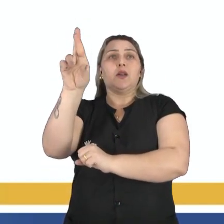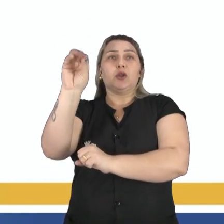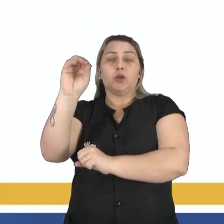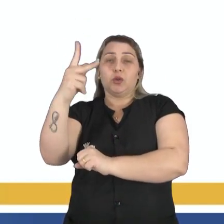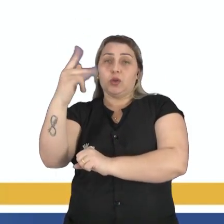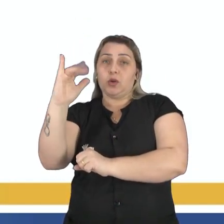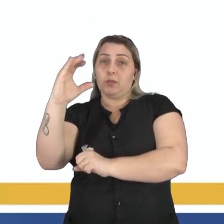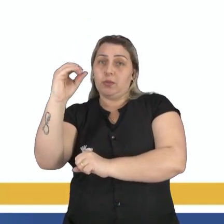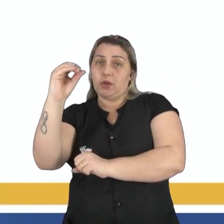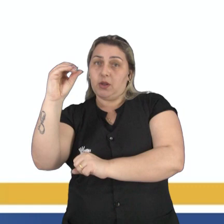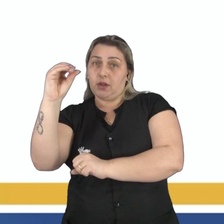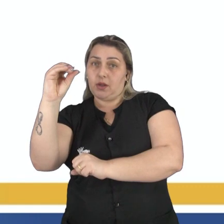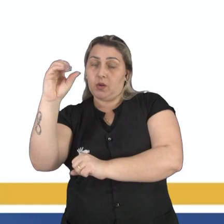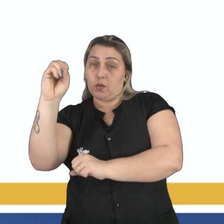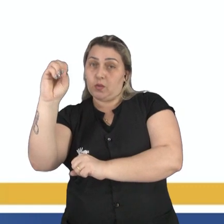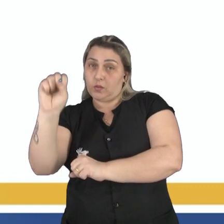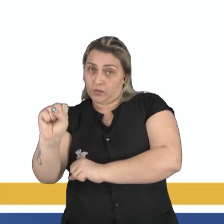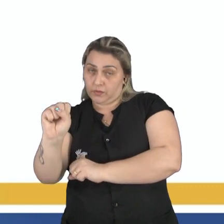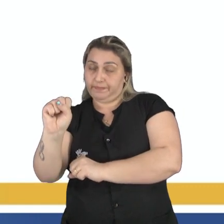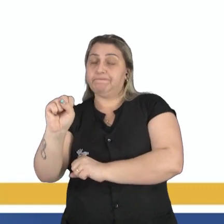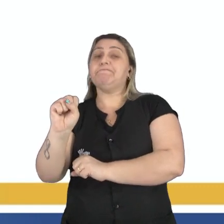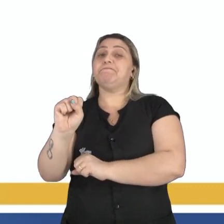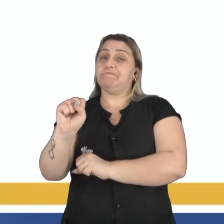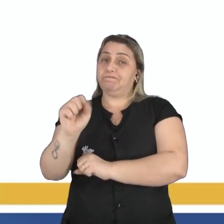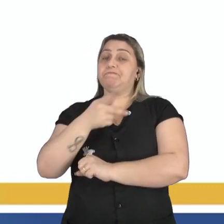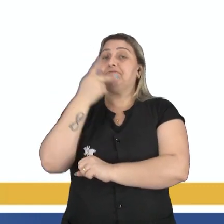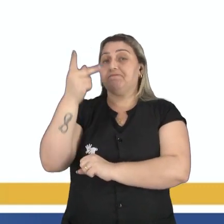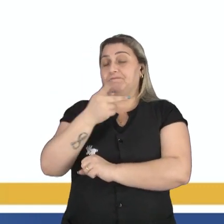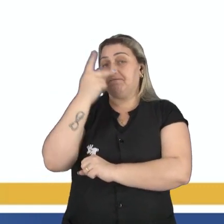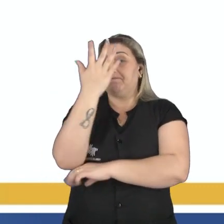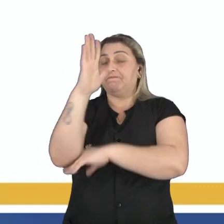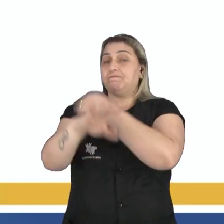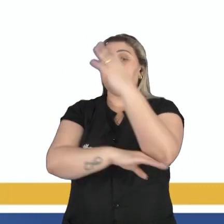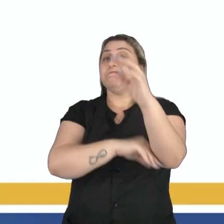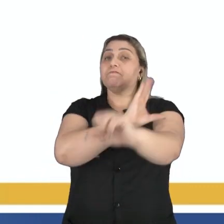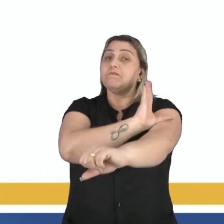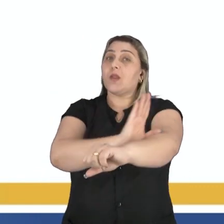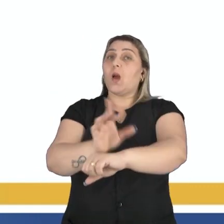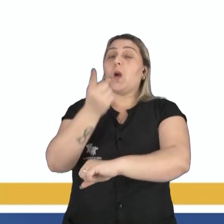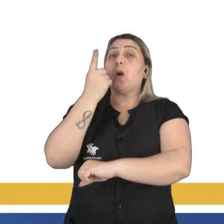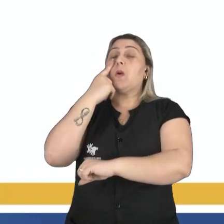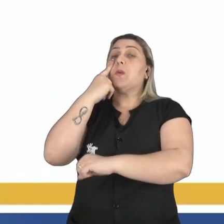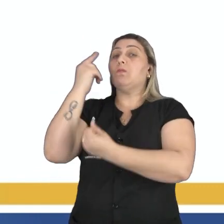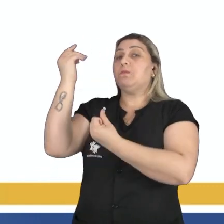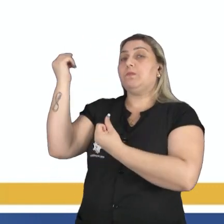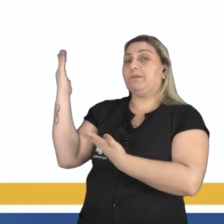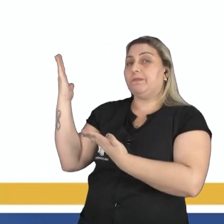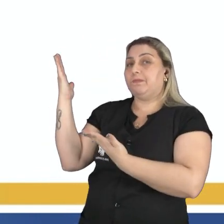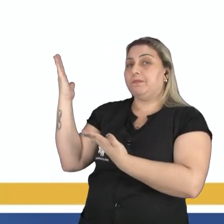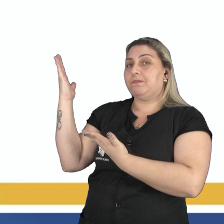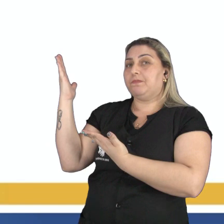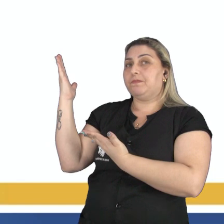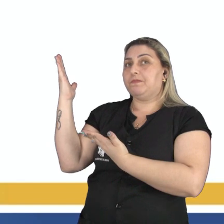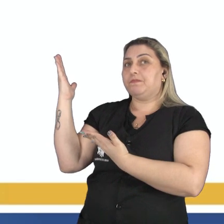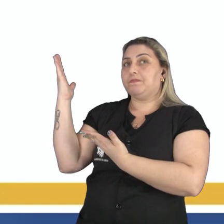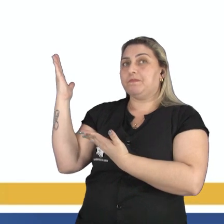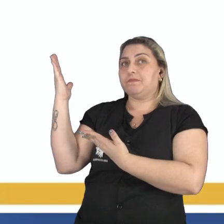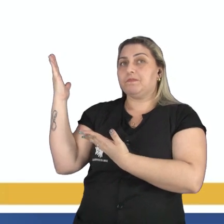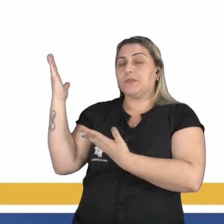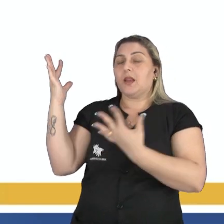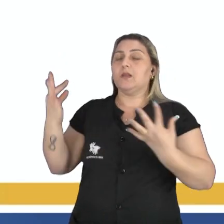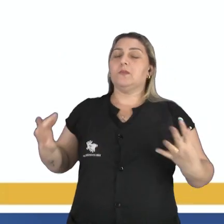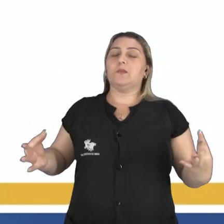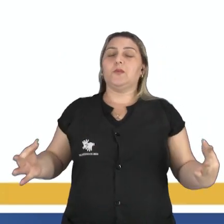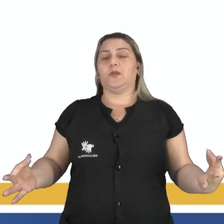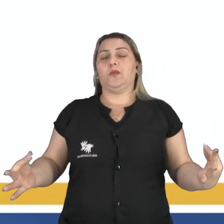sociais ou antrópicas. Aí quando a gente fala de paisagens culturais, olha só essa figura aí. Um templo budista